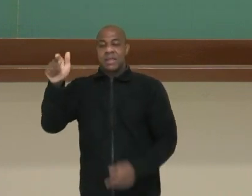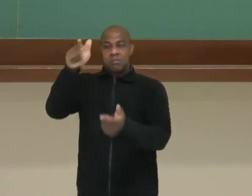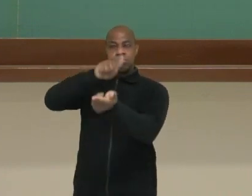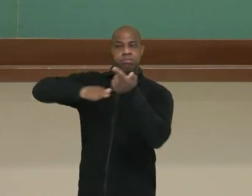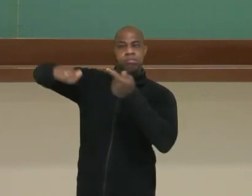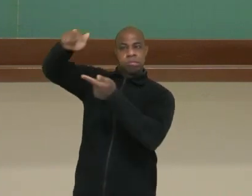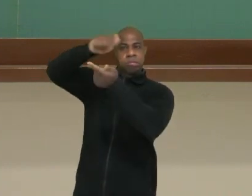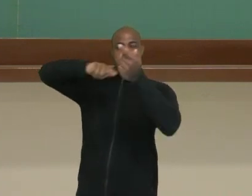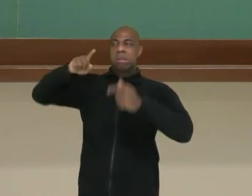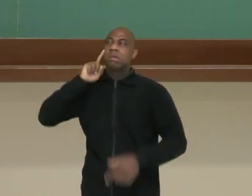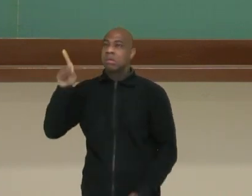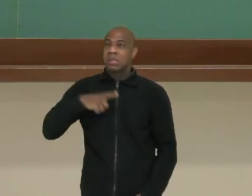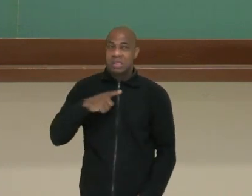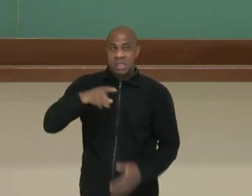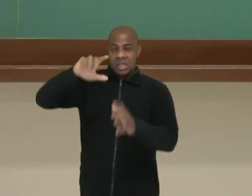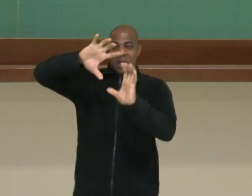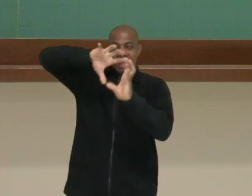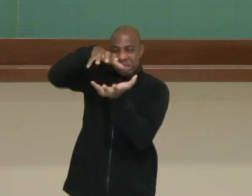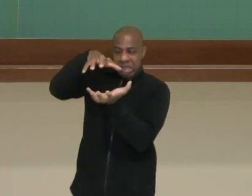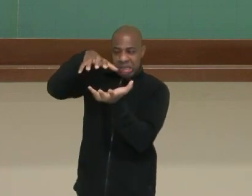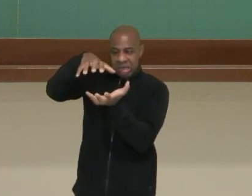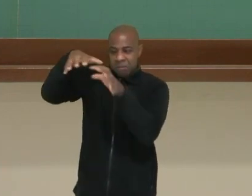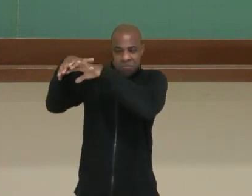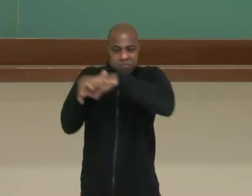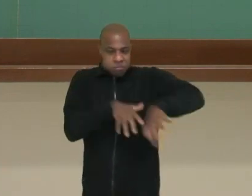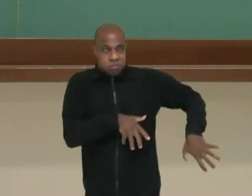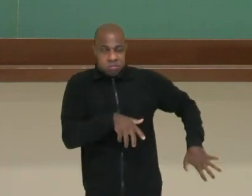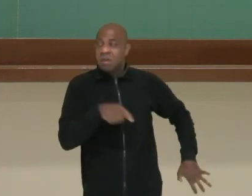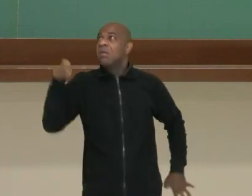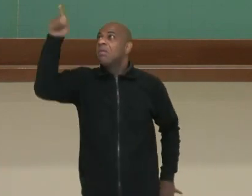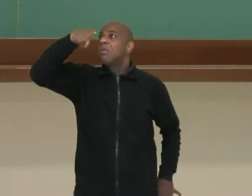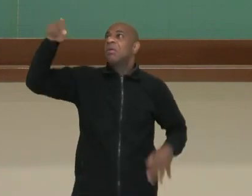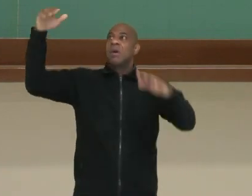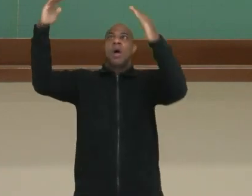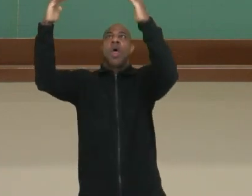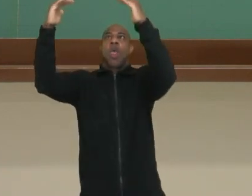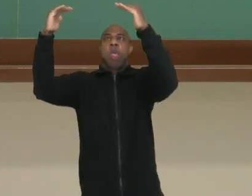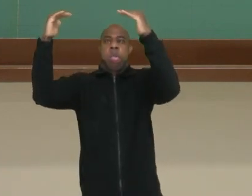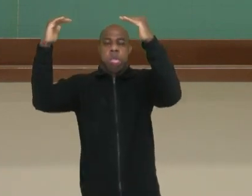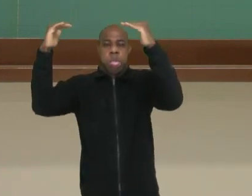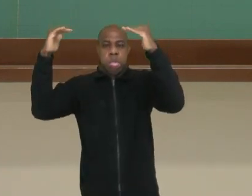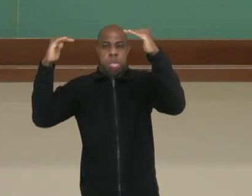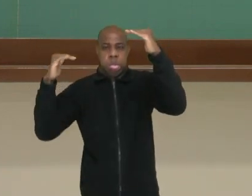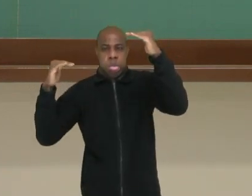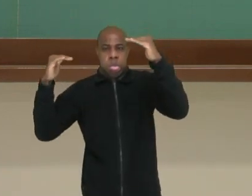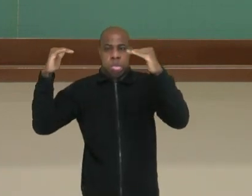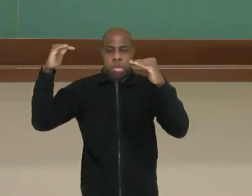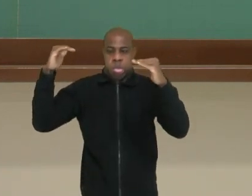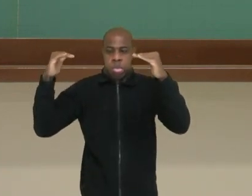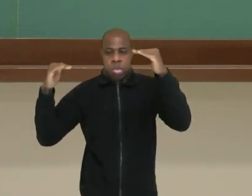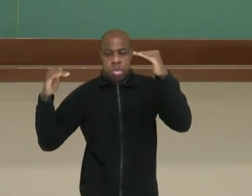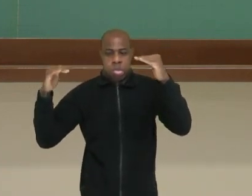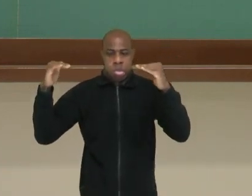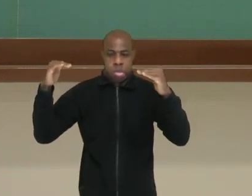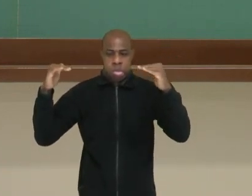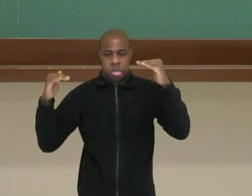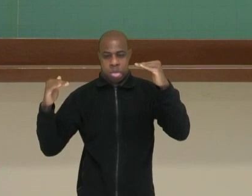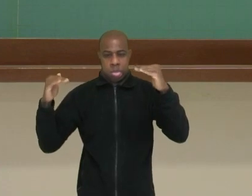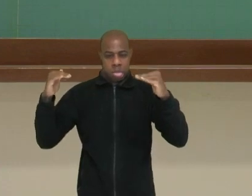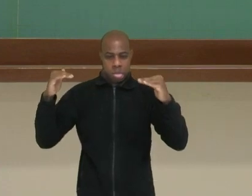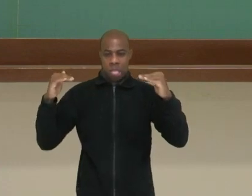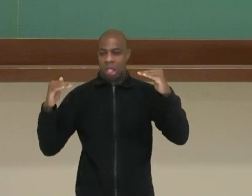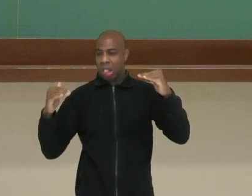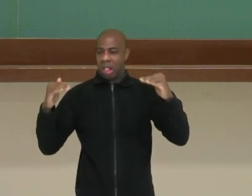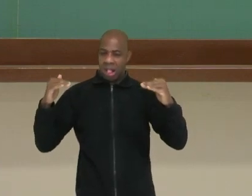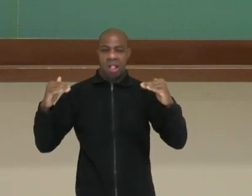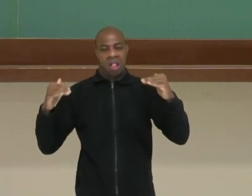a Terra agora, se a Terra deixasse de existir, esse tecido ele iria oscilar. E aí essa oscilação, né, hoje nós estamos